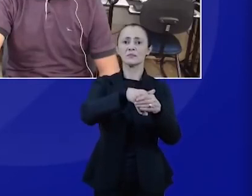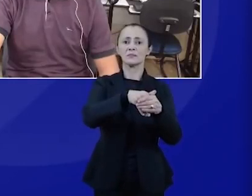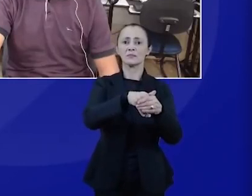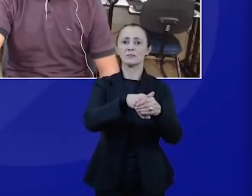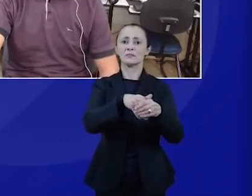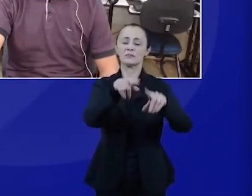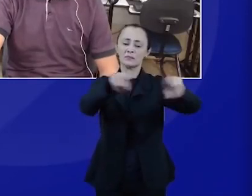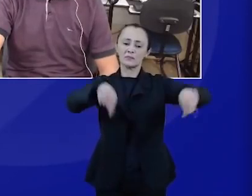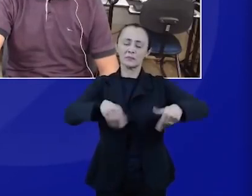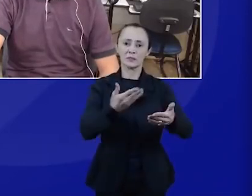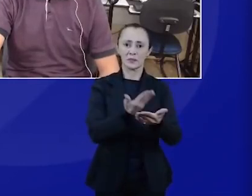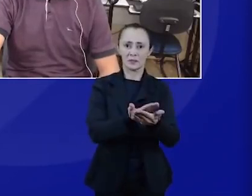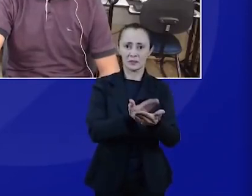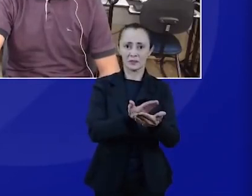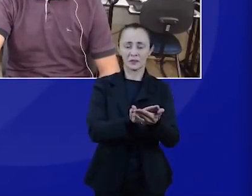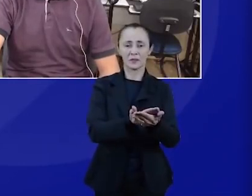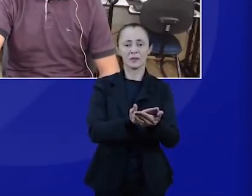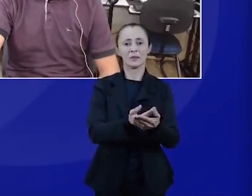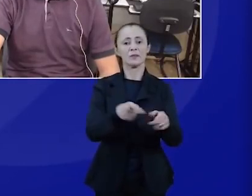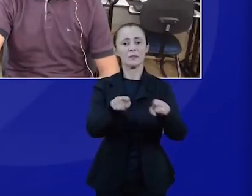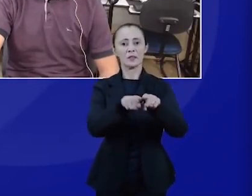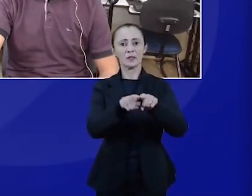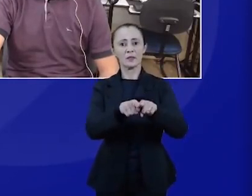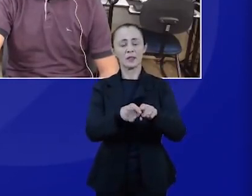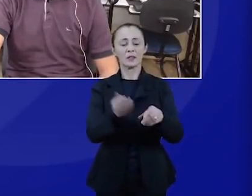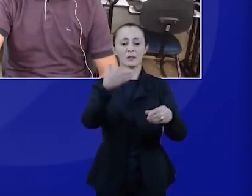plano de aula nas escolas do campo.